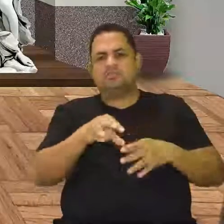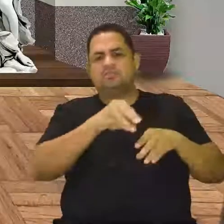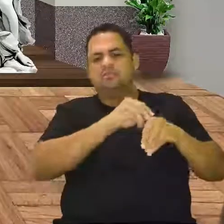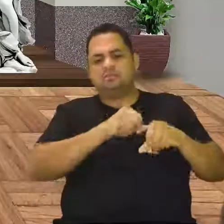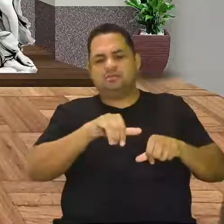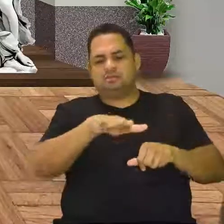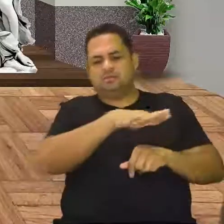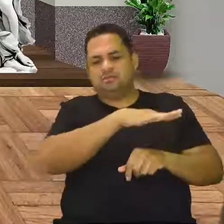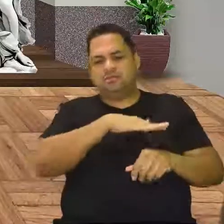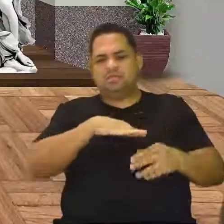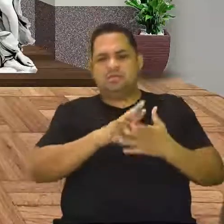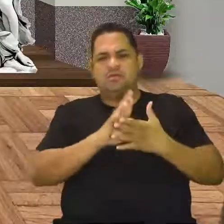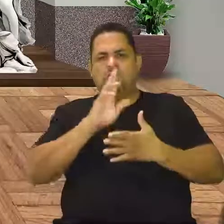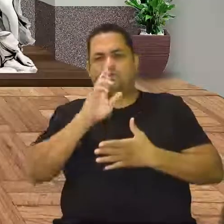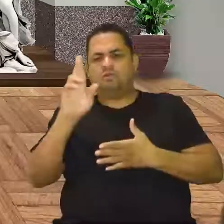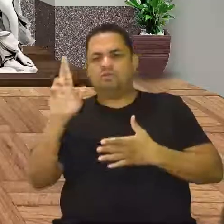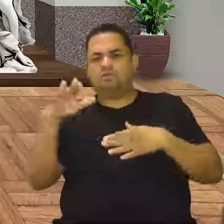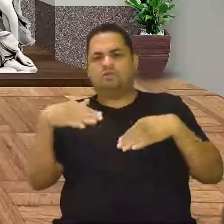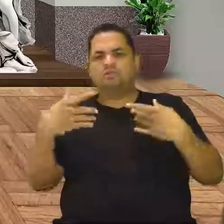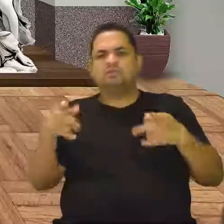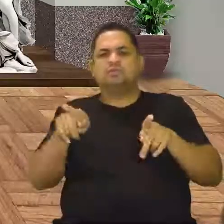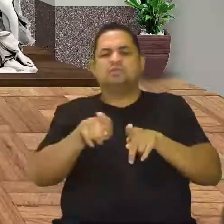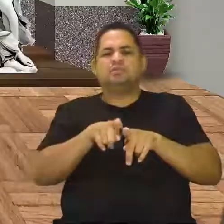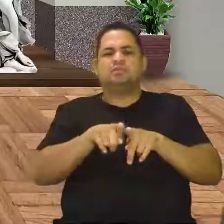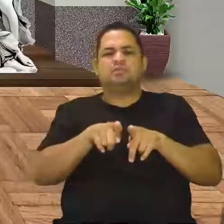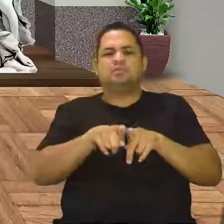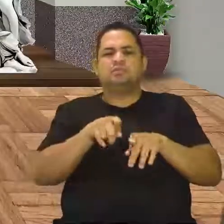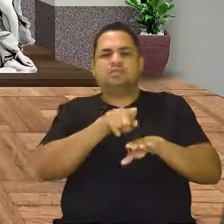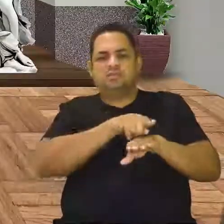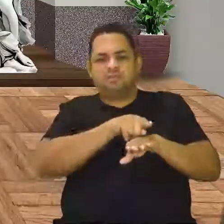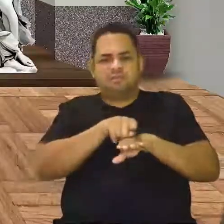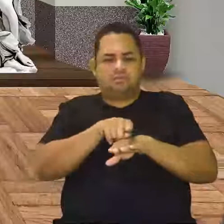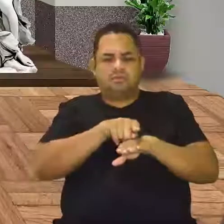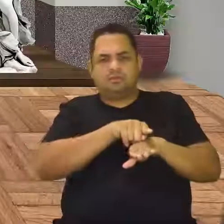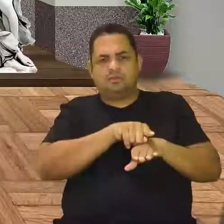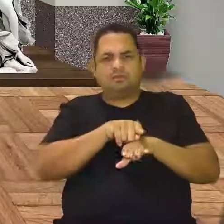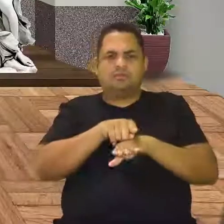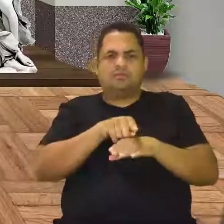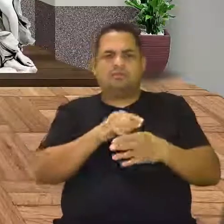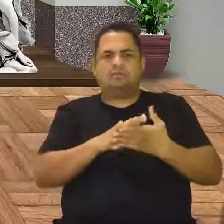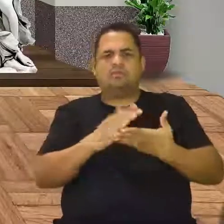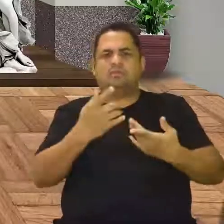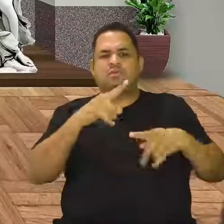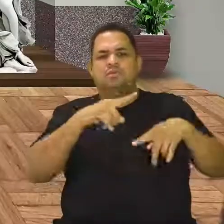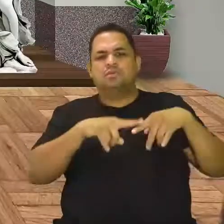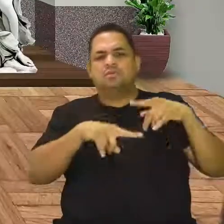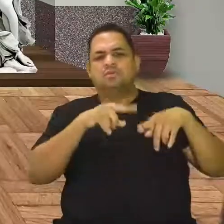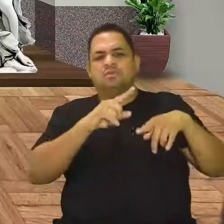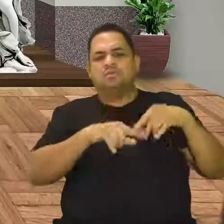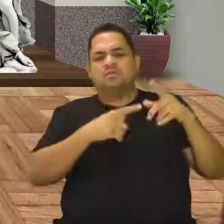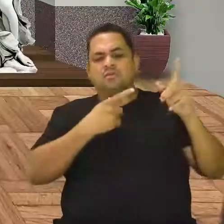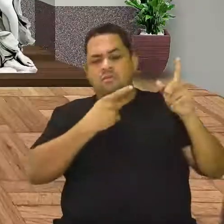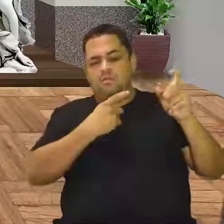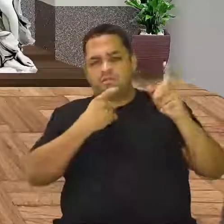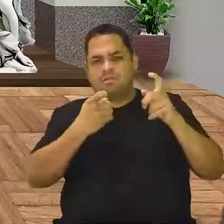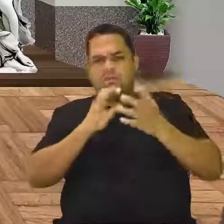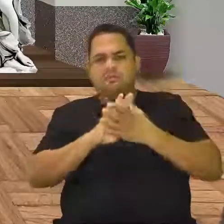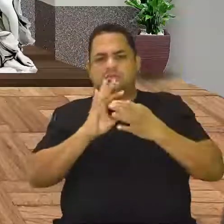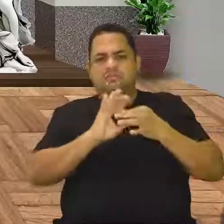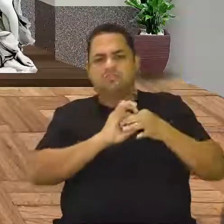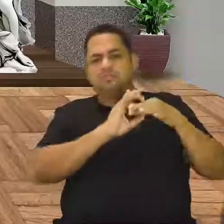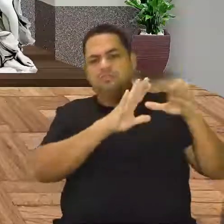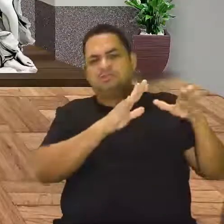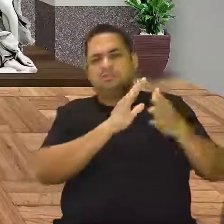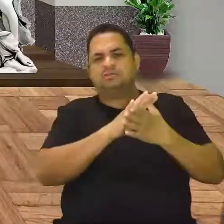até hoje como também vários tanques e material bélico do soviético foi